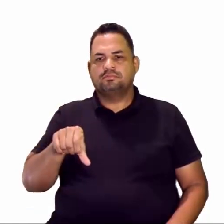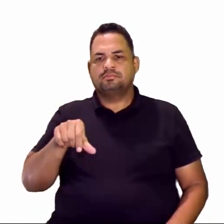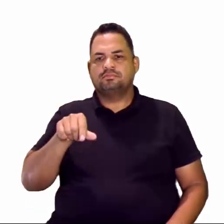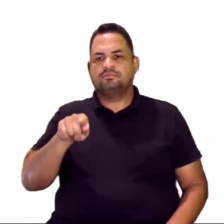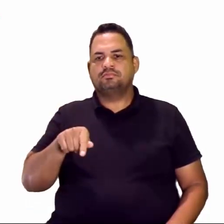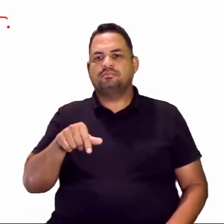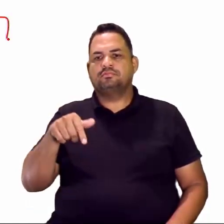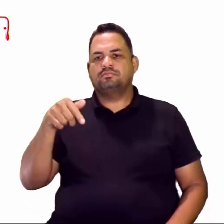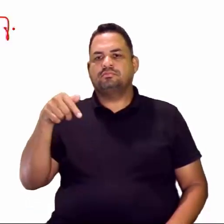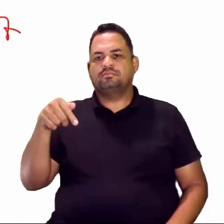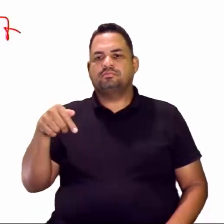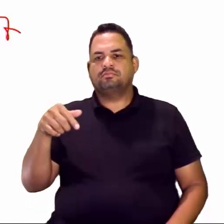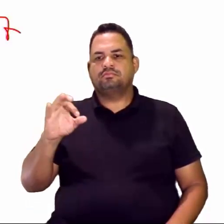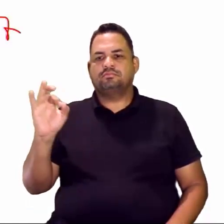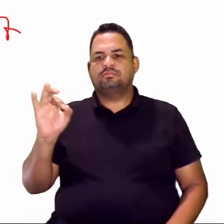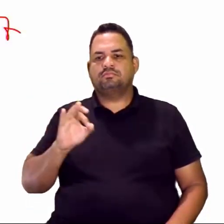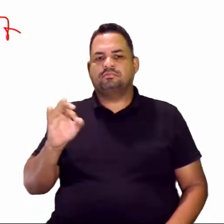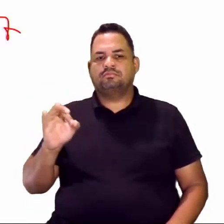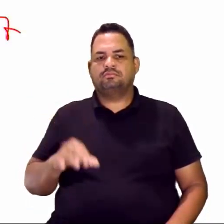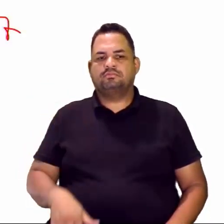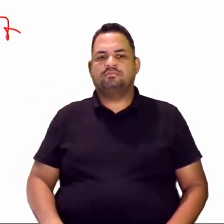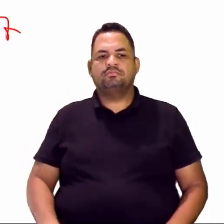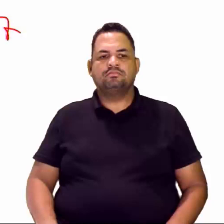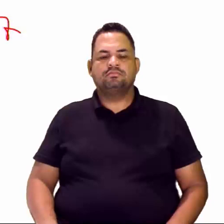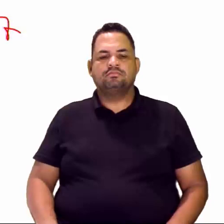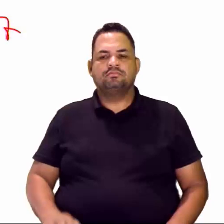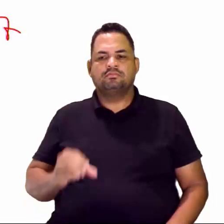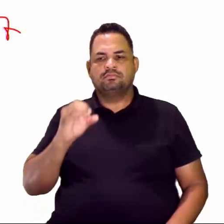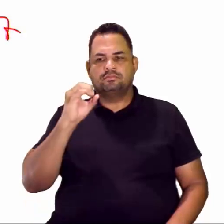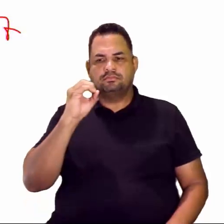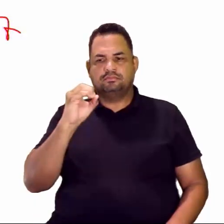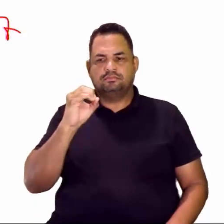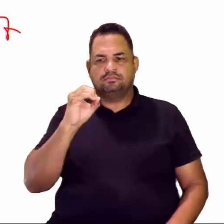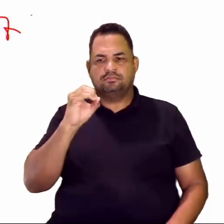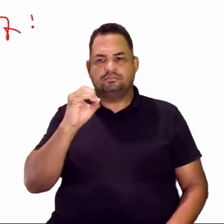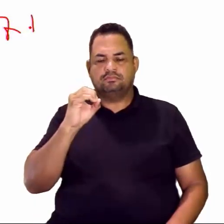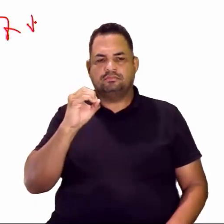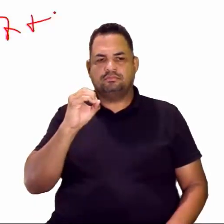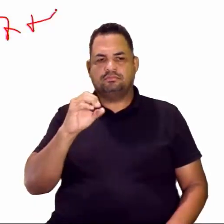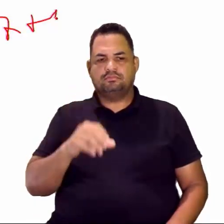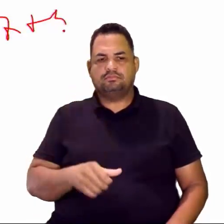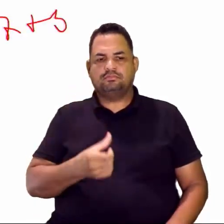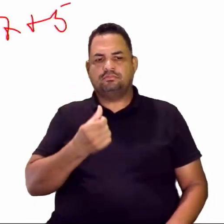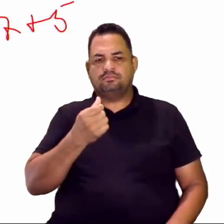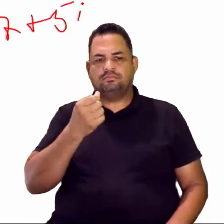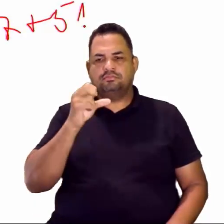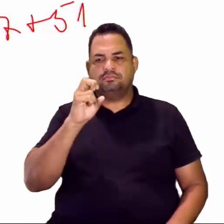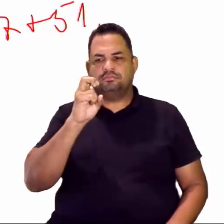9,7. E quanto de oxigênio?